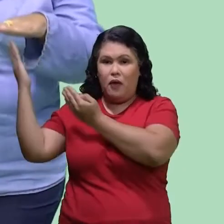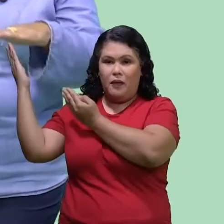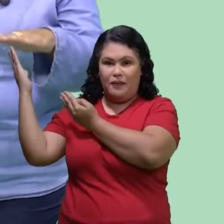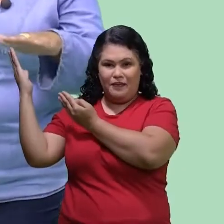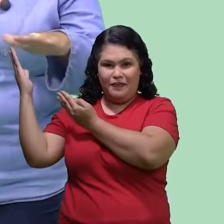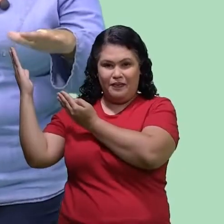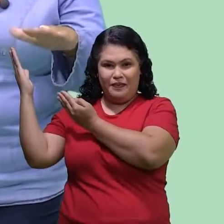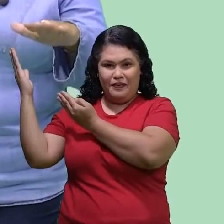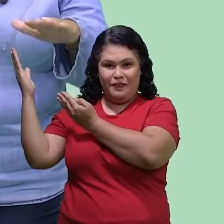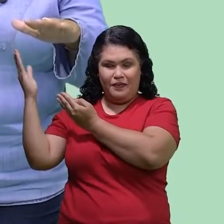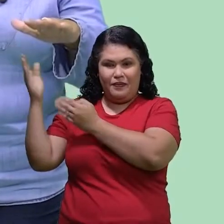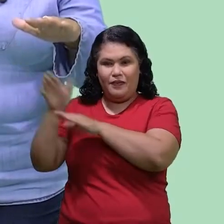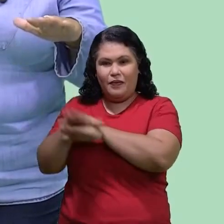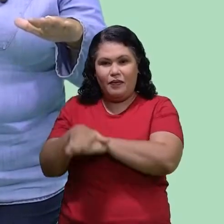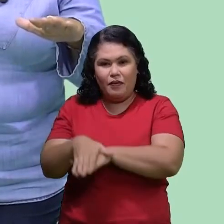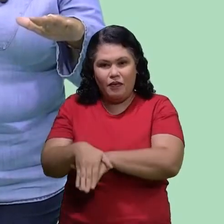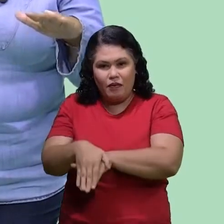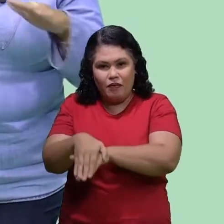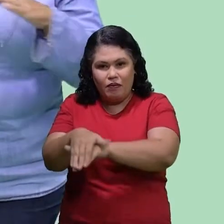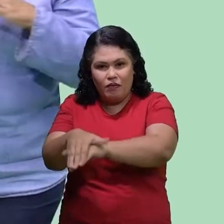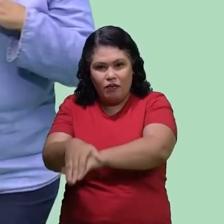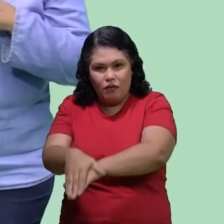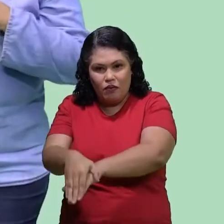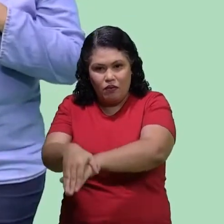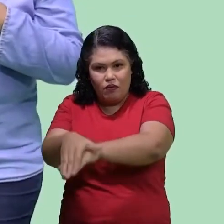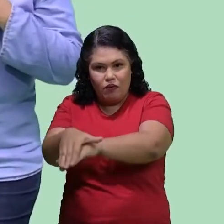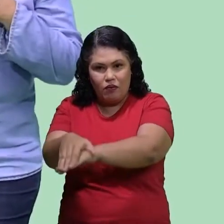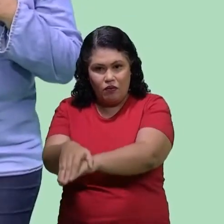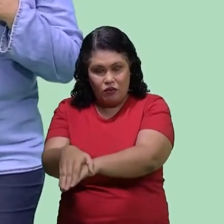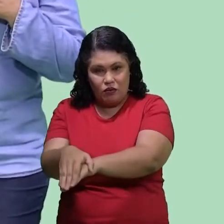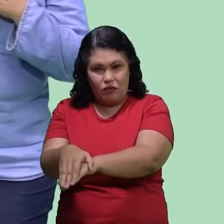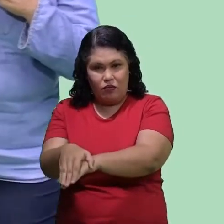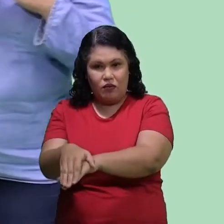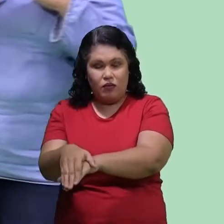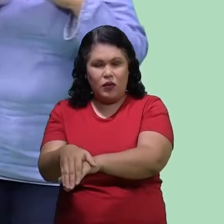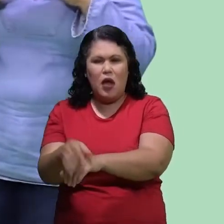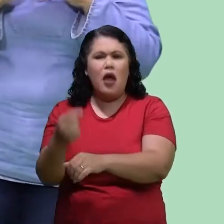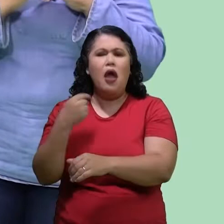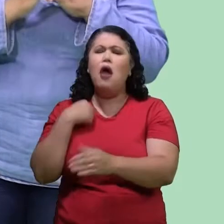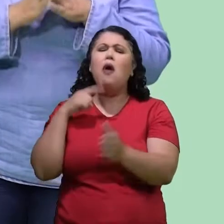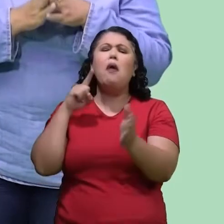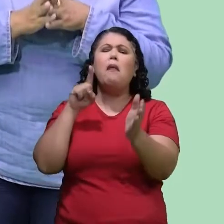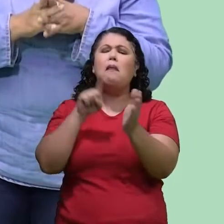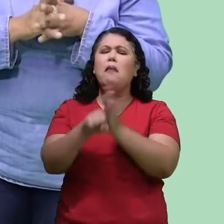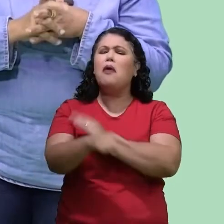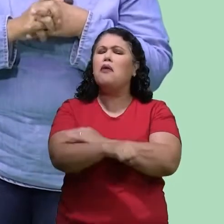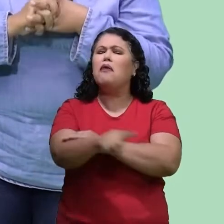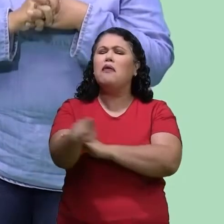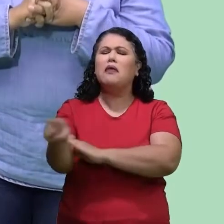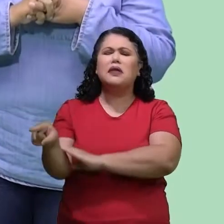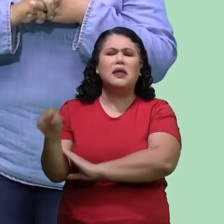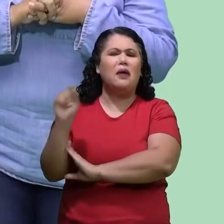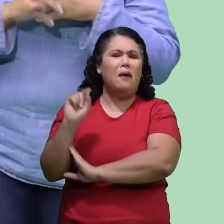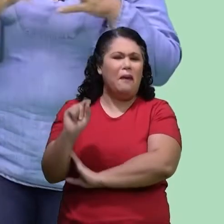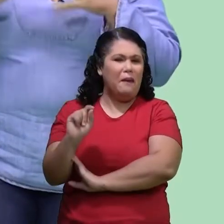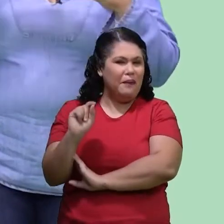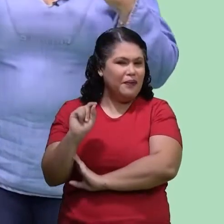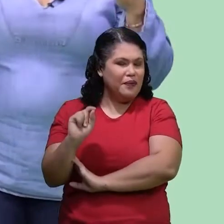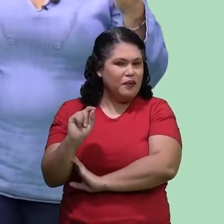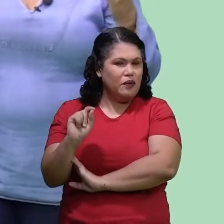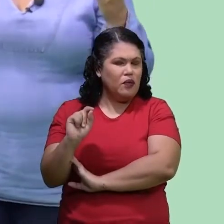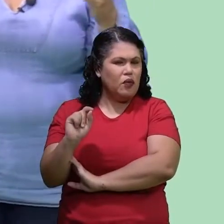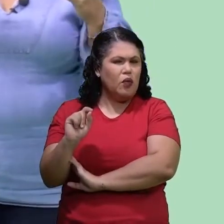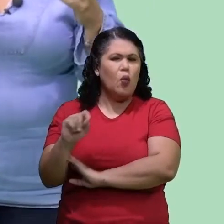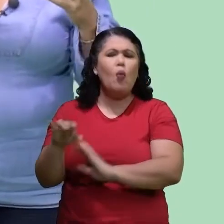mar nadando. Então, se a gente pergunta para vocês, né? E aí vem o questionamento: aonde que eu